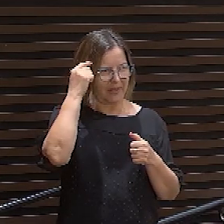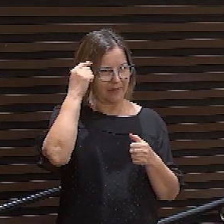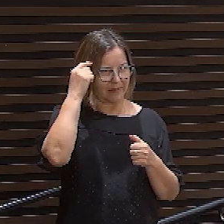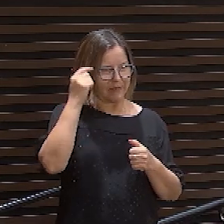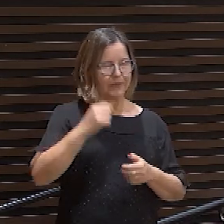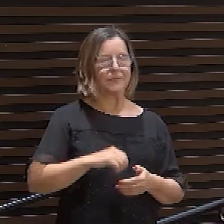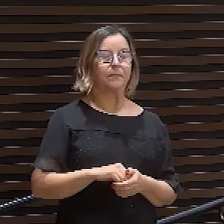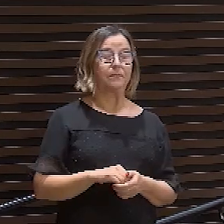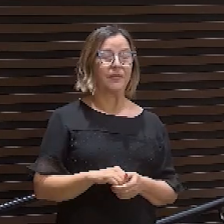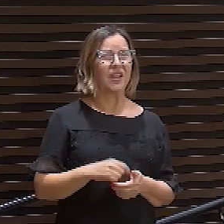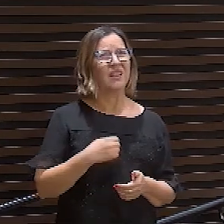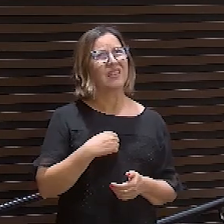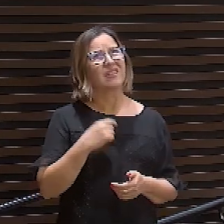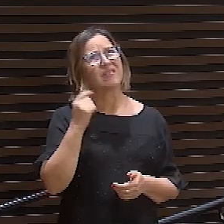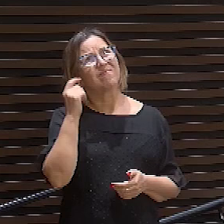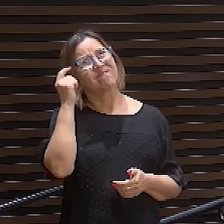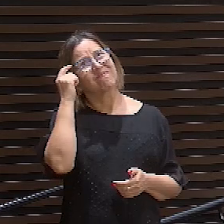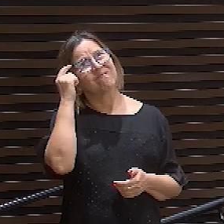pensando: Senhor,